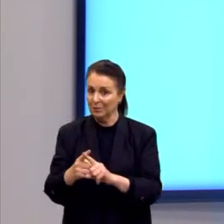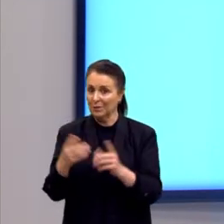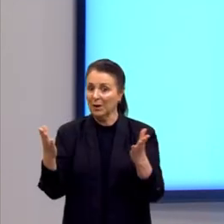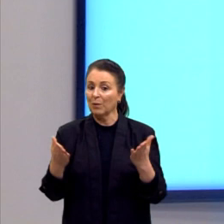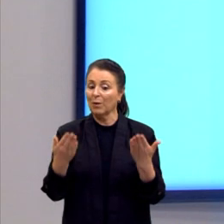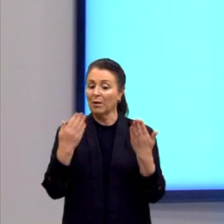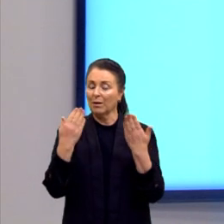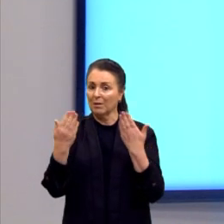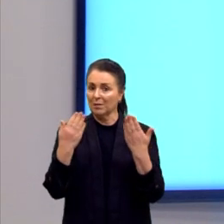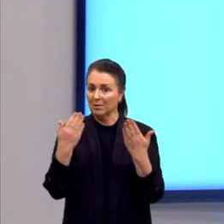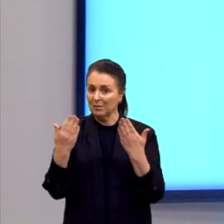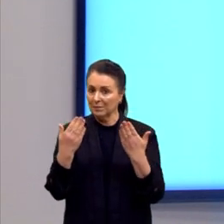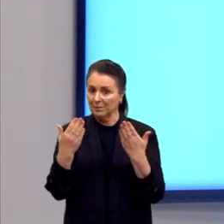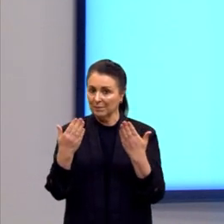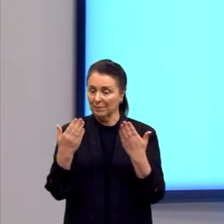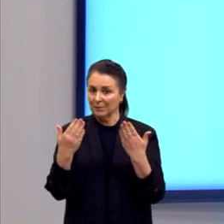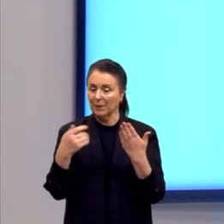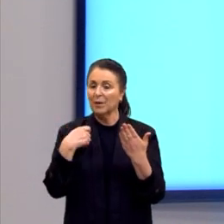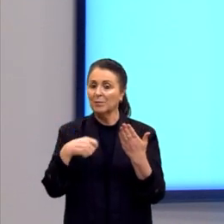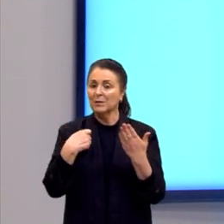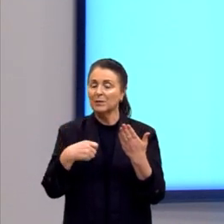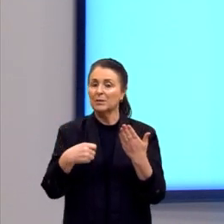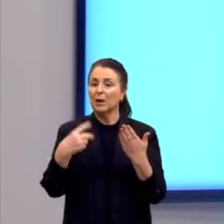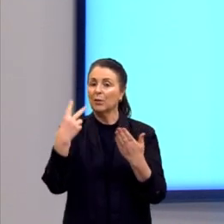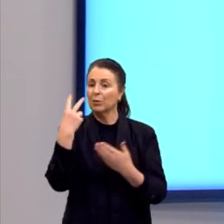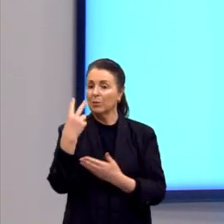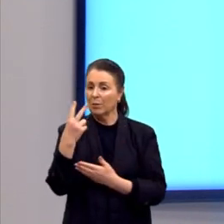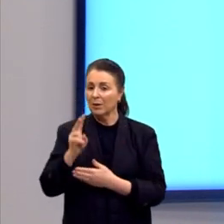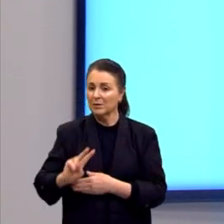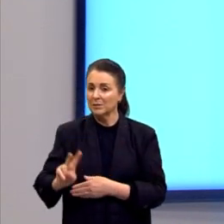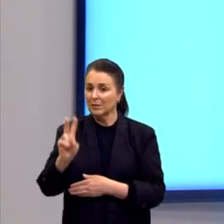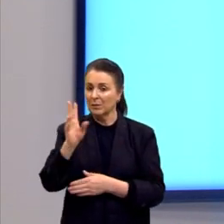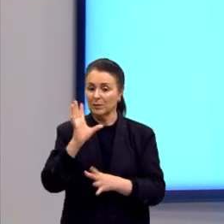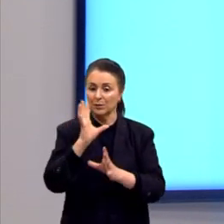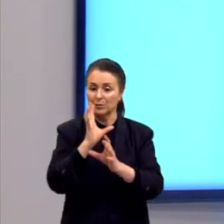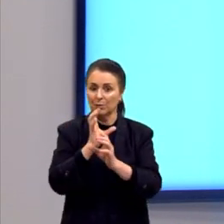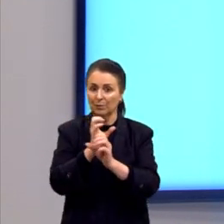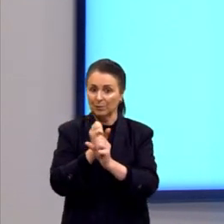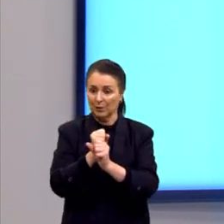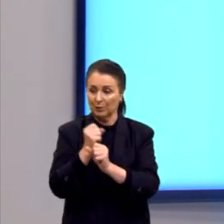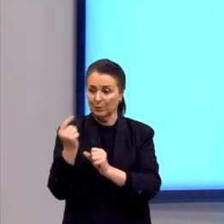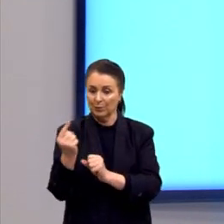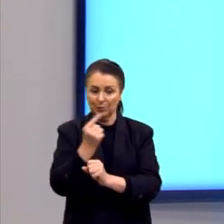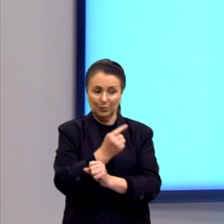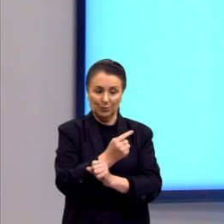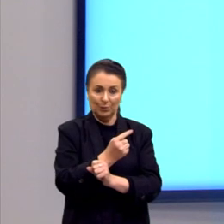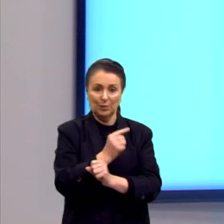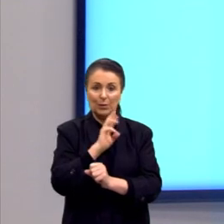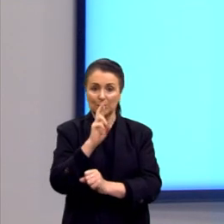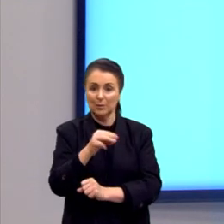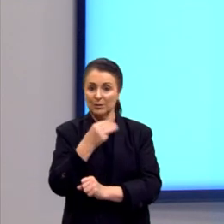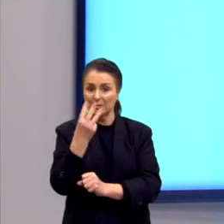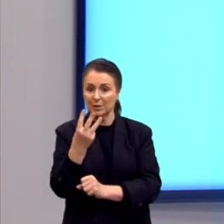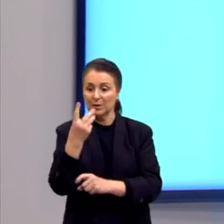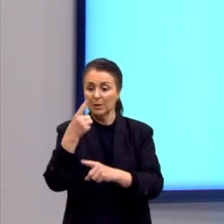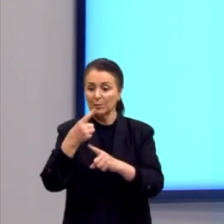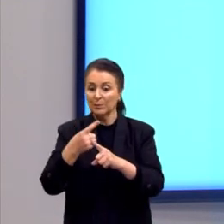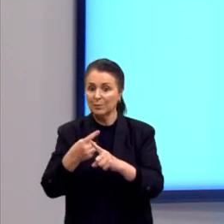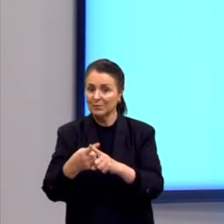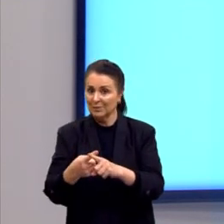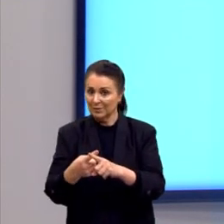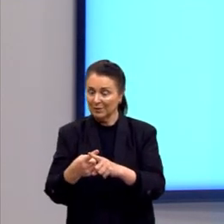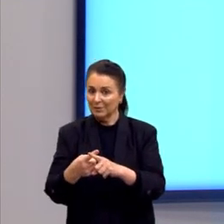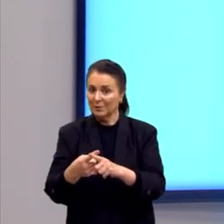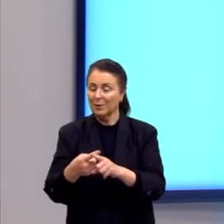essa situação eu preciso de dois valores que somando eles resulta em três e multiplicando